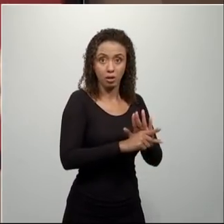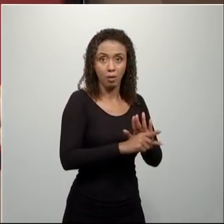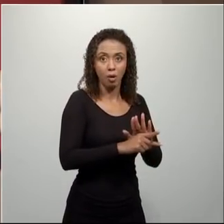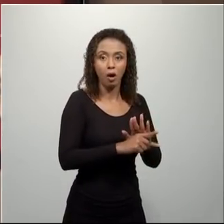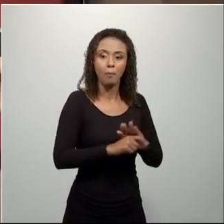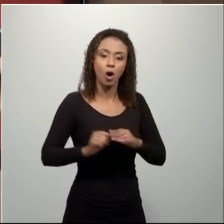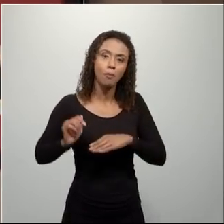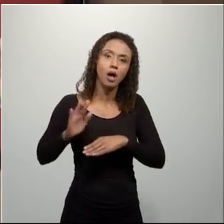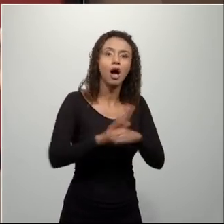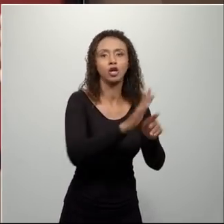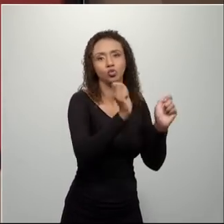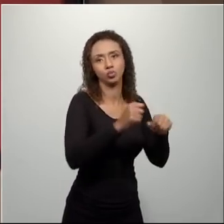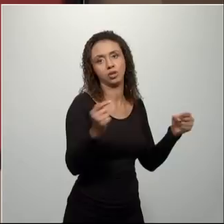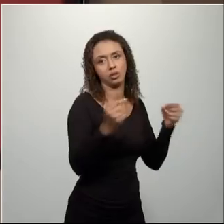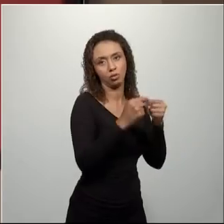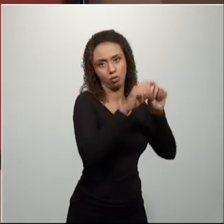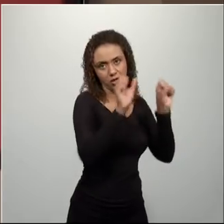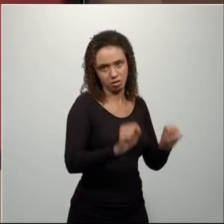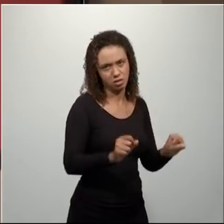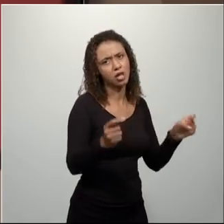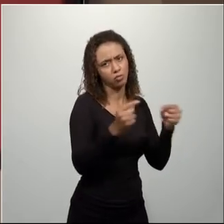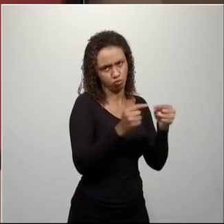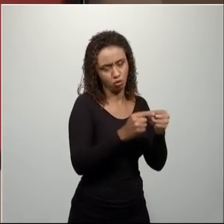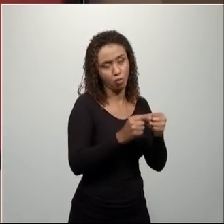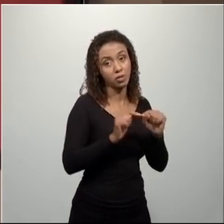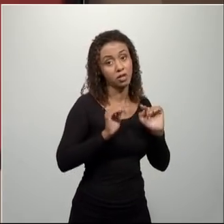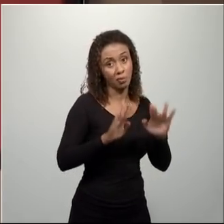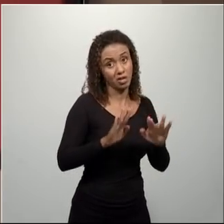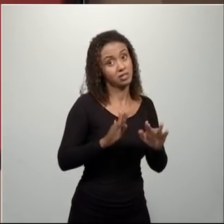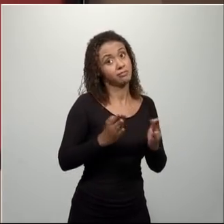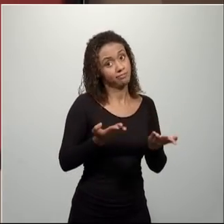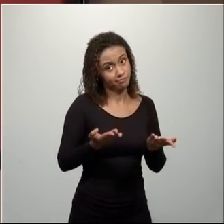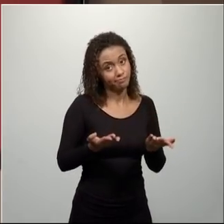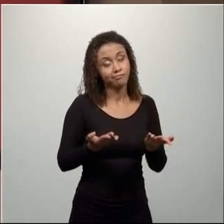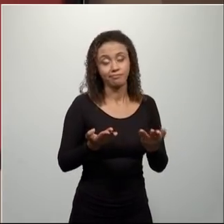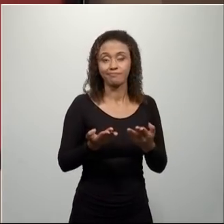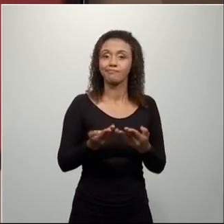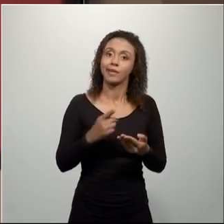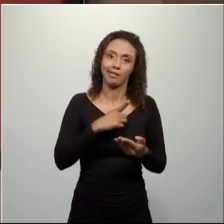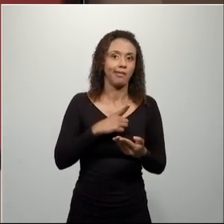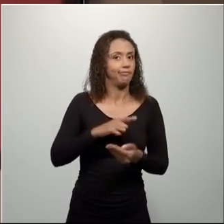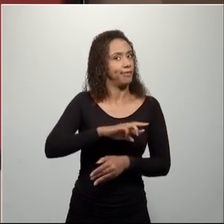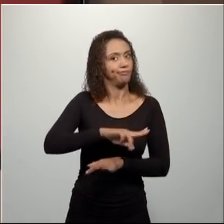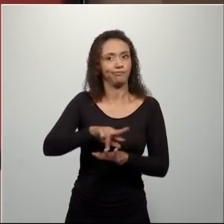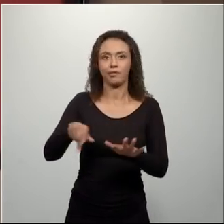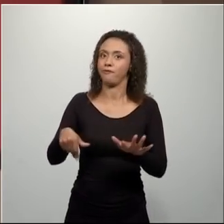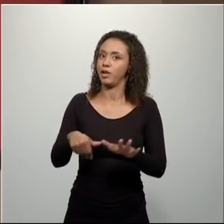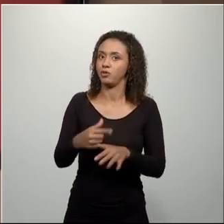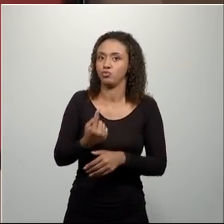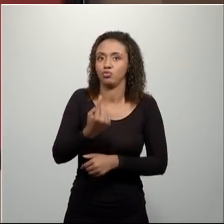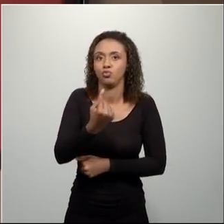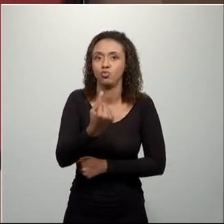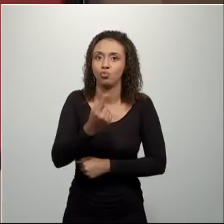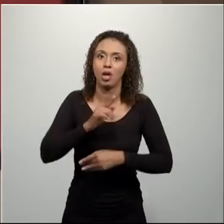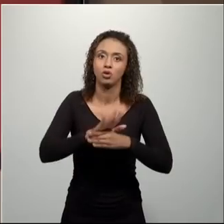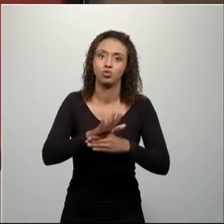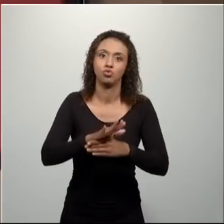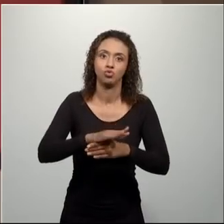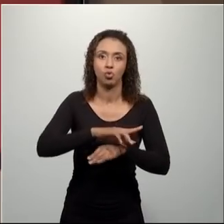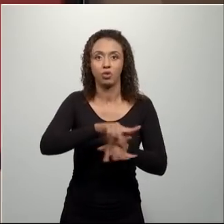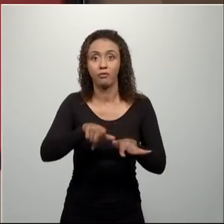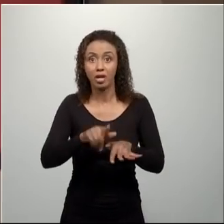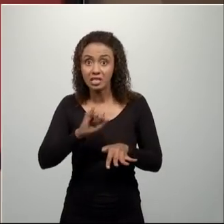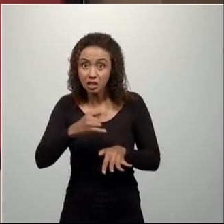completamente independente do bitcoin então por isso que estou dizendo que existem vários boletins dentro de uma solução todo mundo entrou em